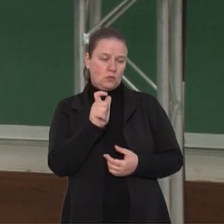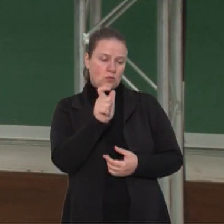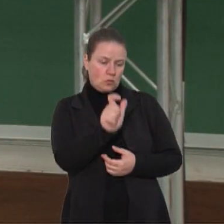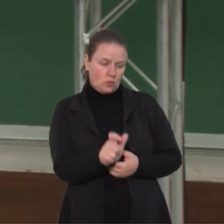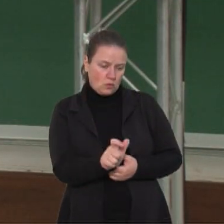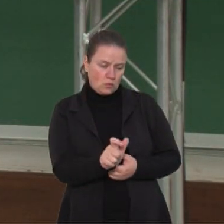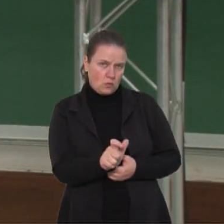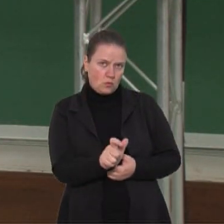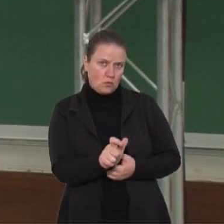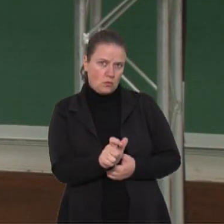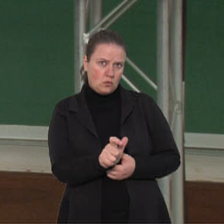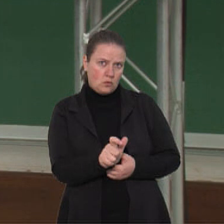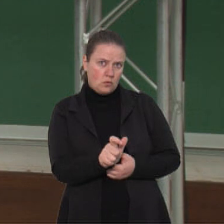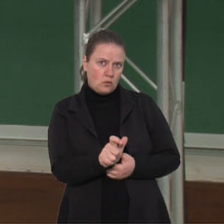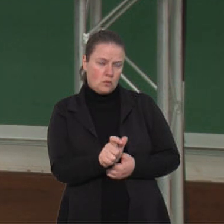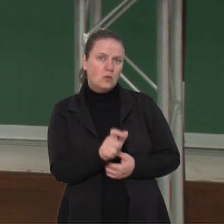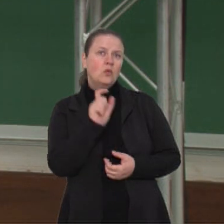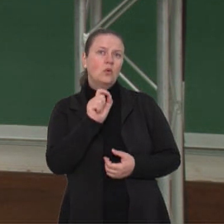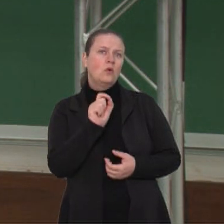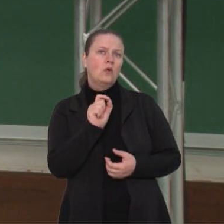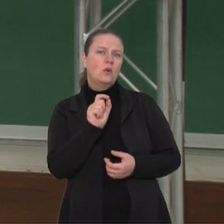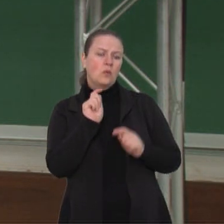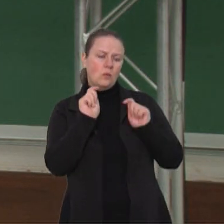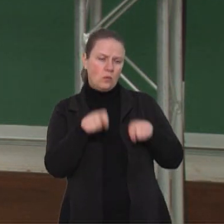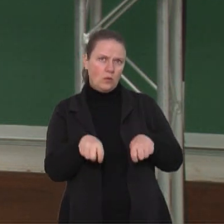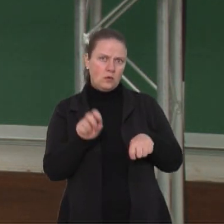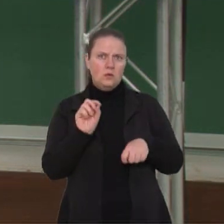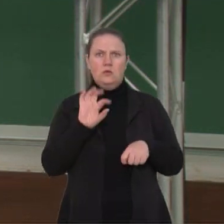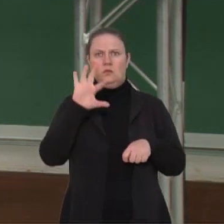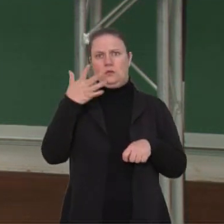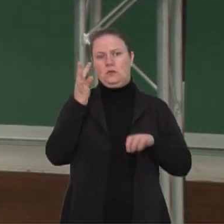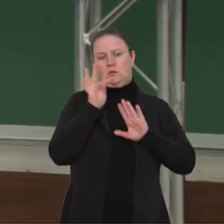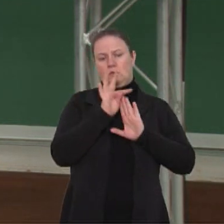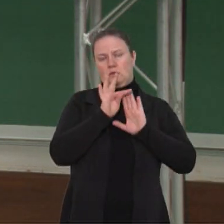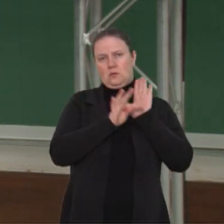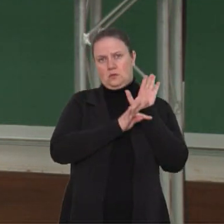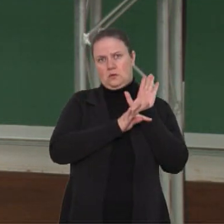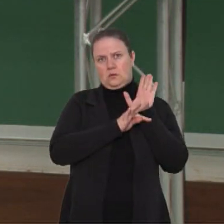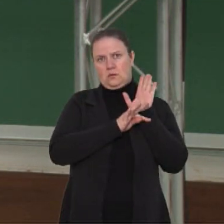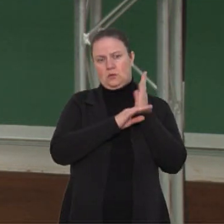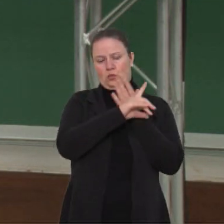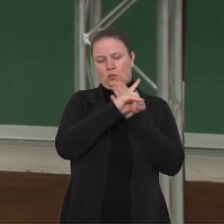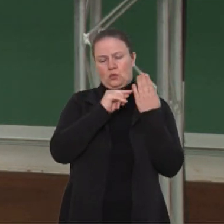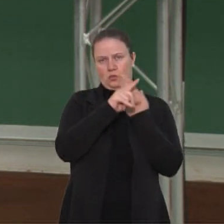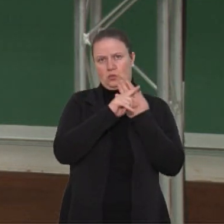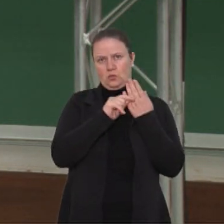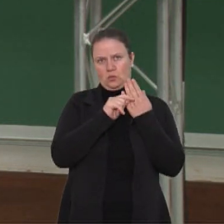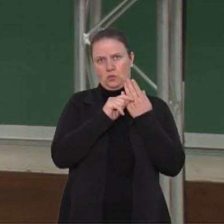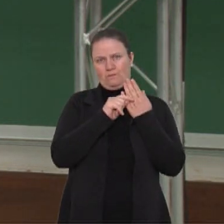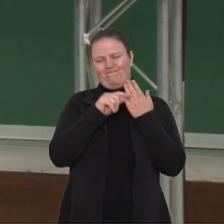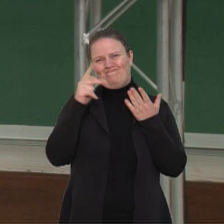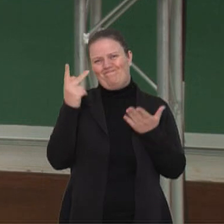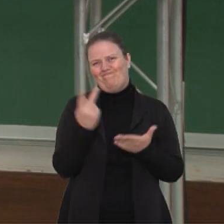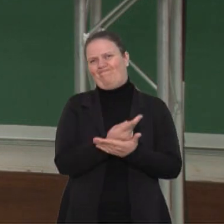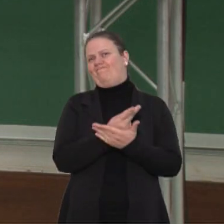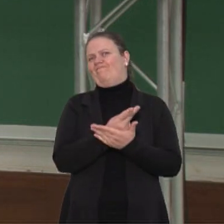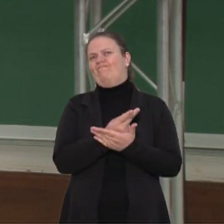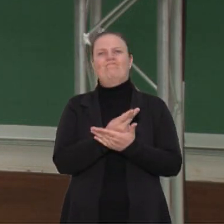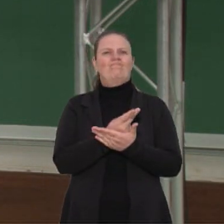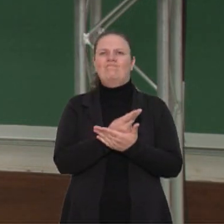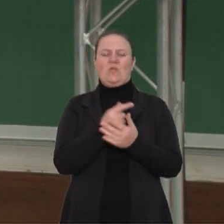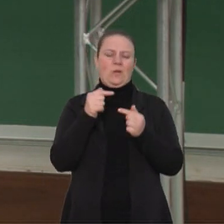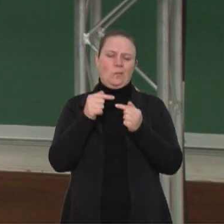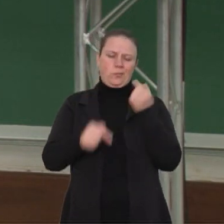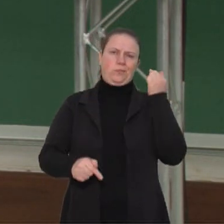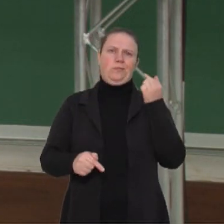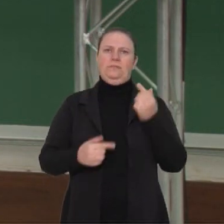só. Podem causar? Aí o texto da autora ficaria com um erro, né, de